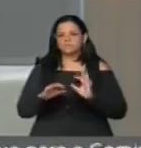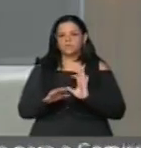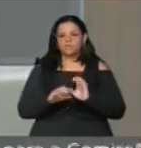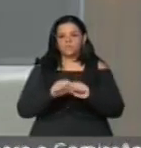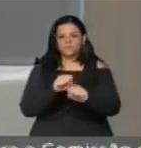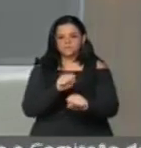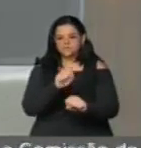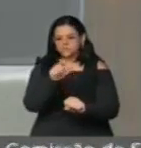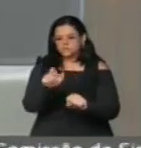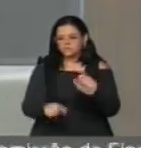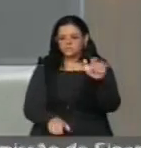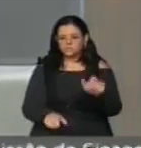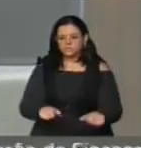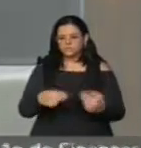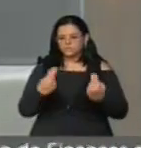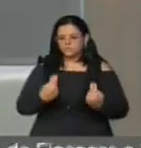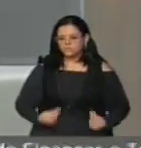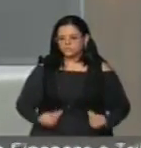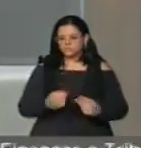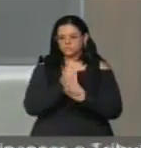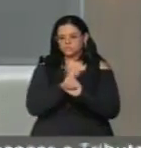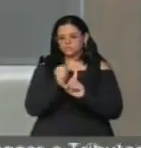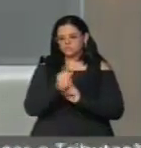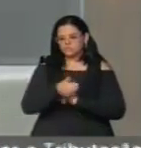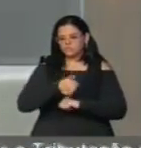de uma sociedade melhor depende dela.